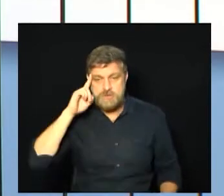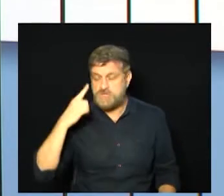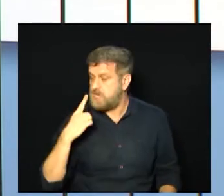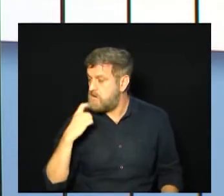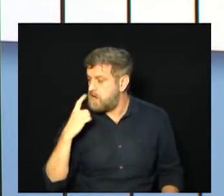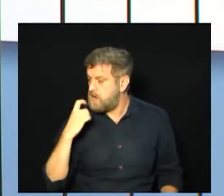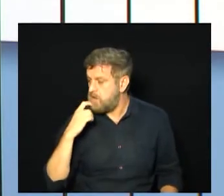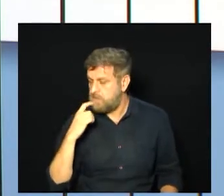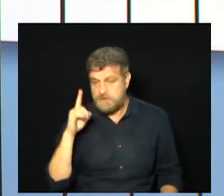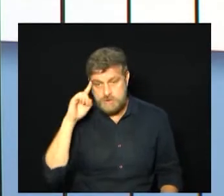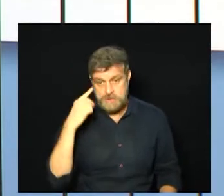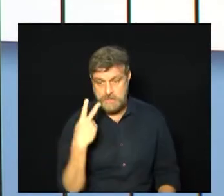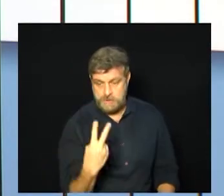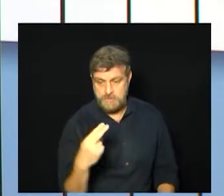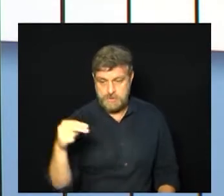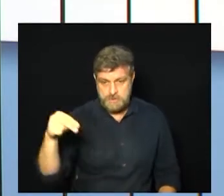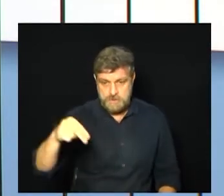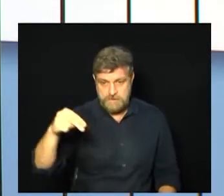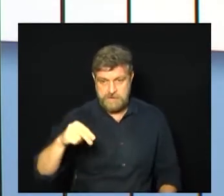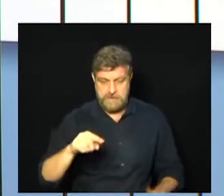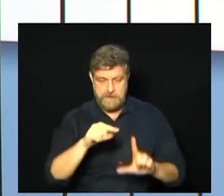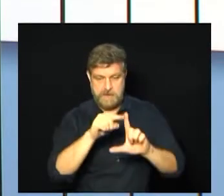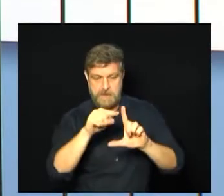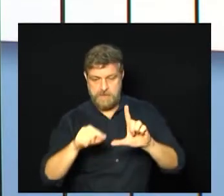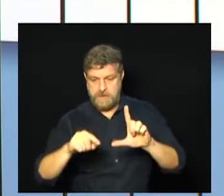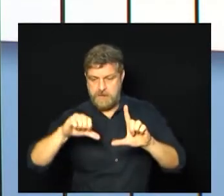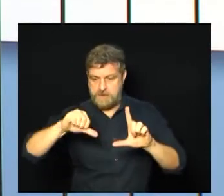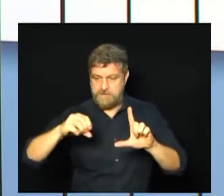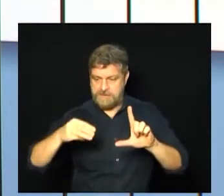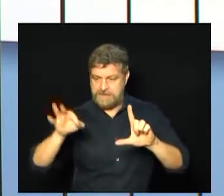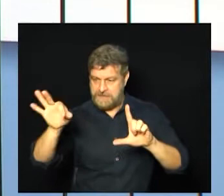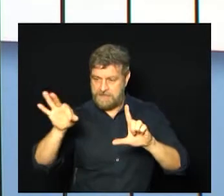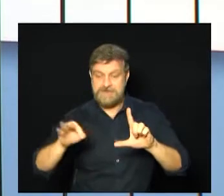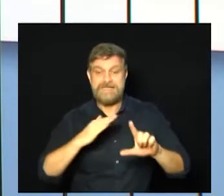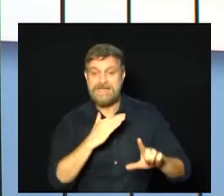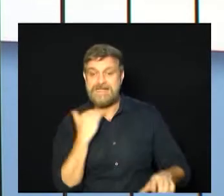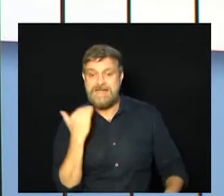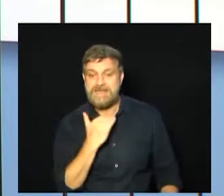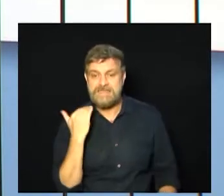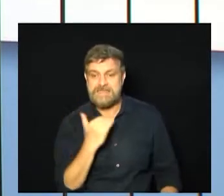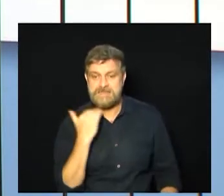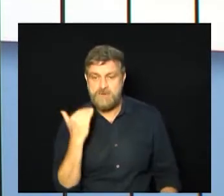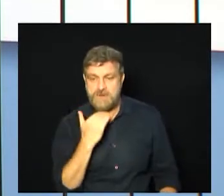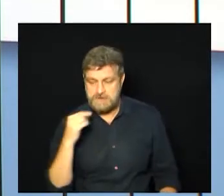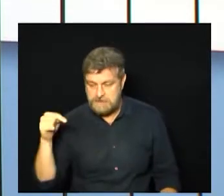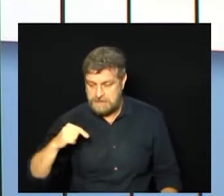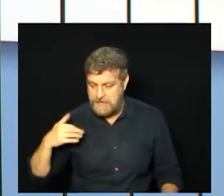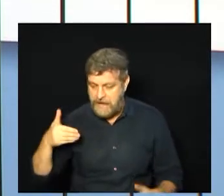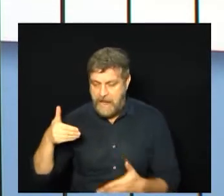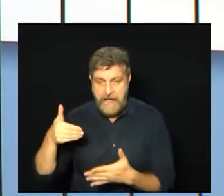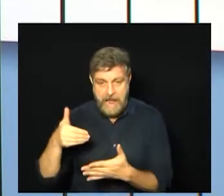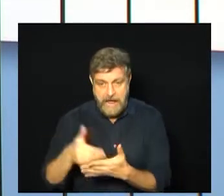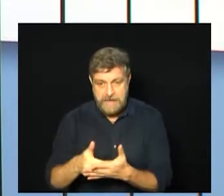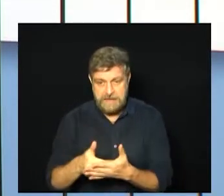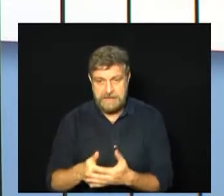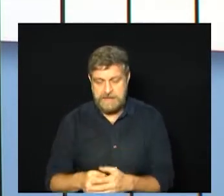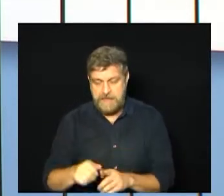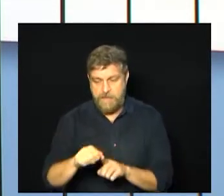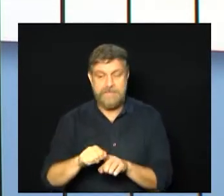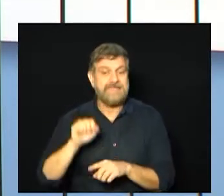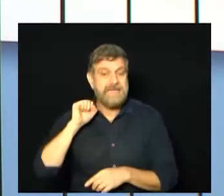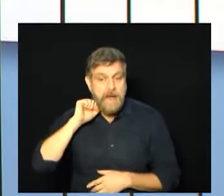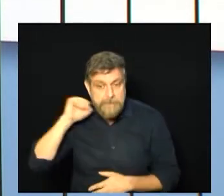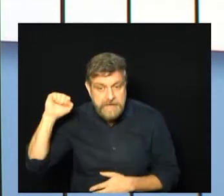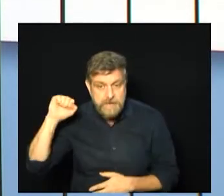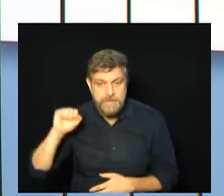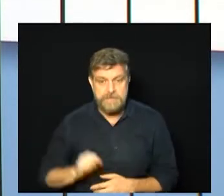finados, dia 2 de novembro, queda de 93% nas mortes por Covid até o início de abril. Na